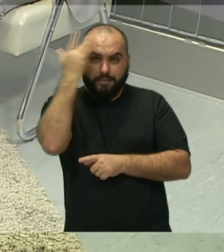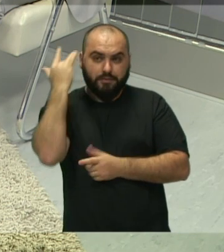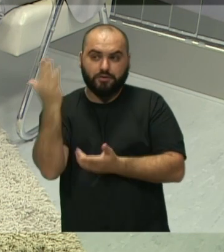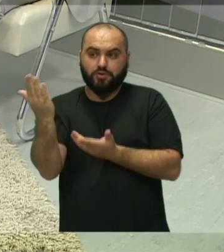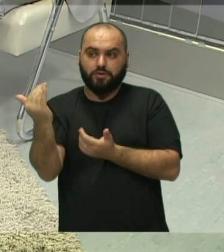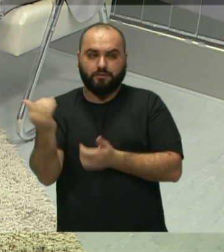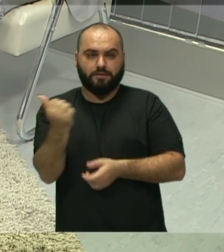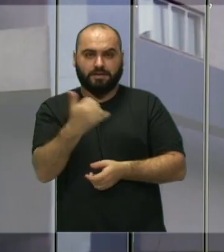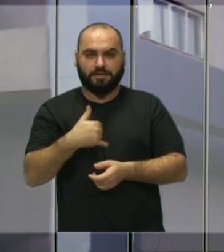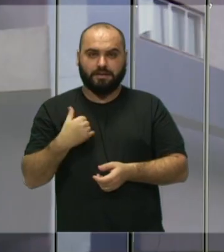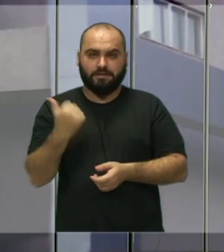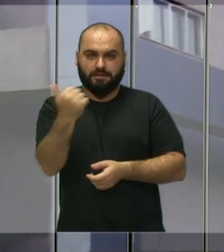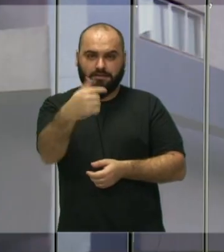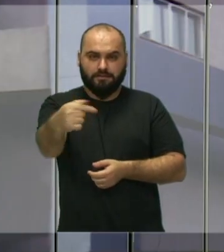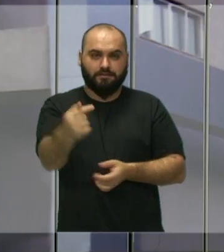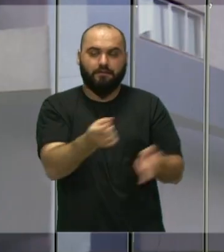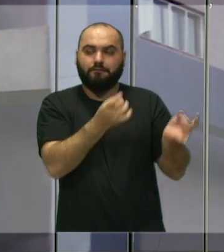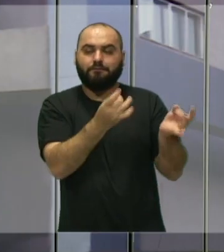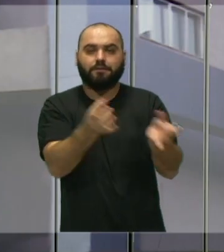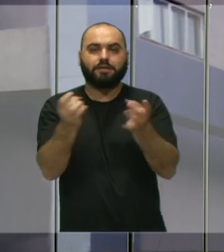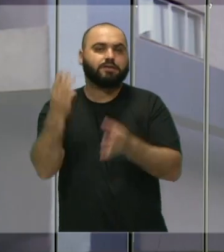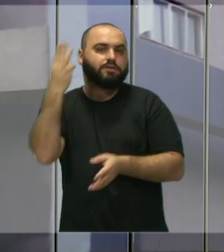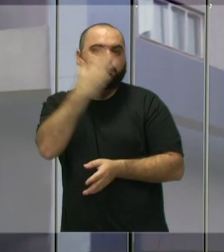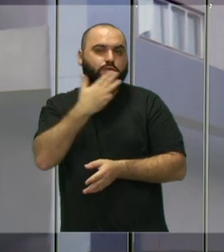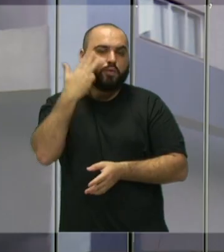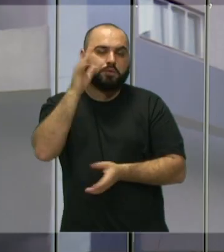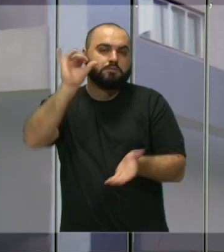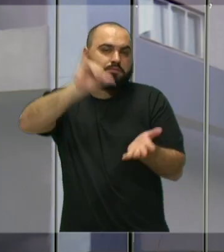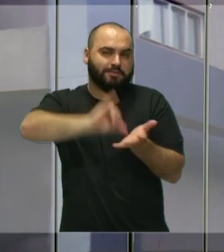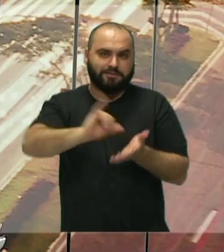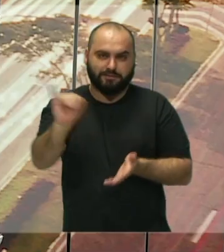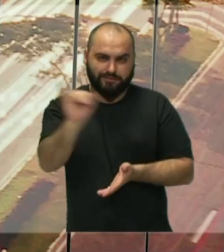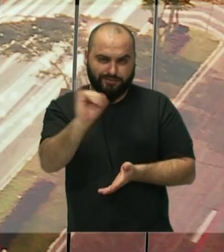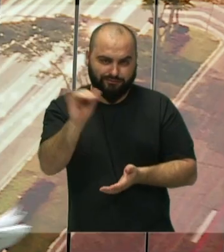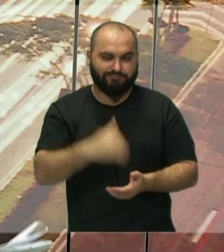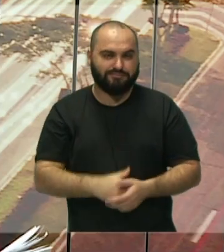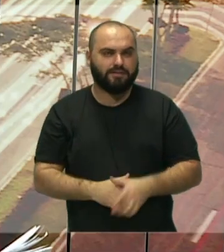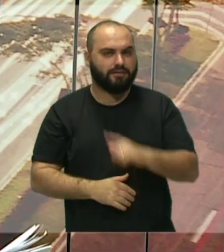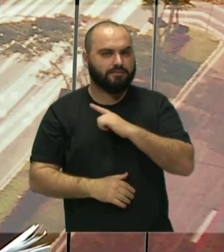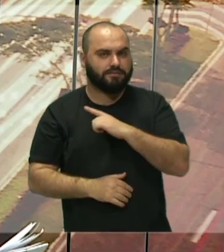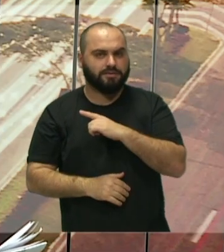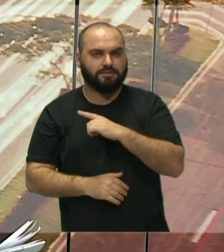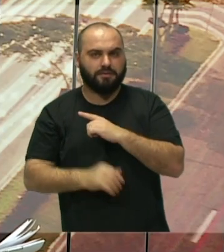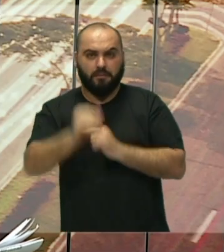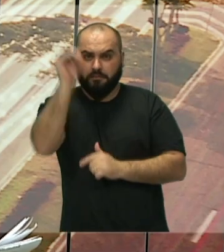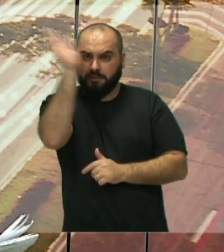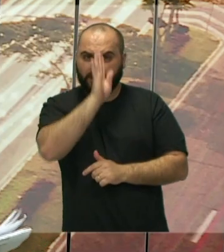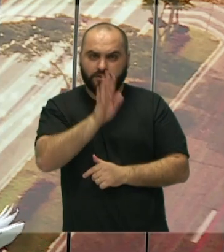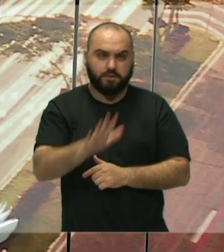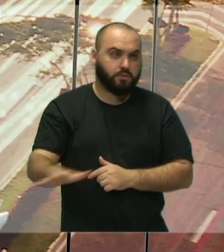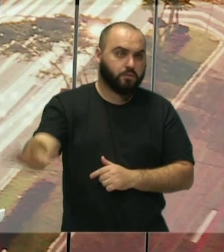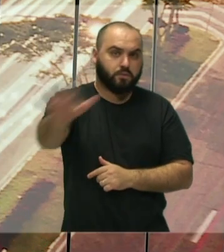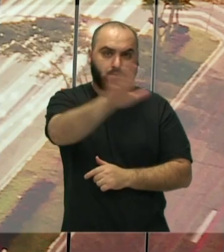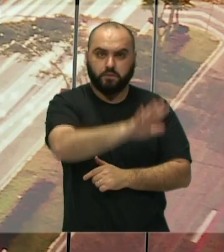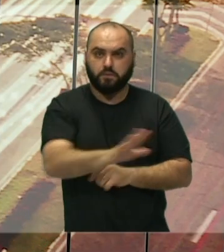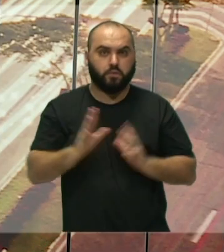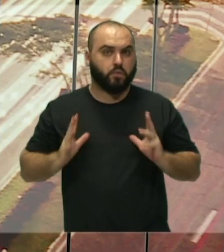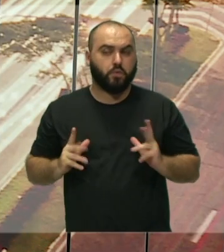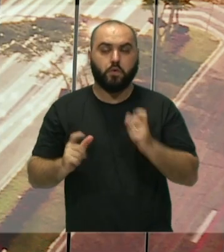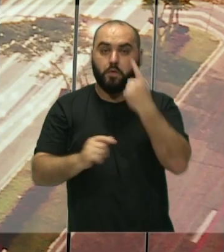produtos doces no centro de Itajaí. Repercutiu muito, até em nível nacional, repercutiu essa